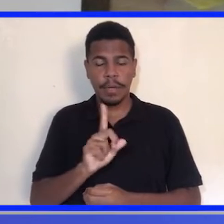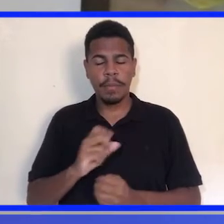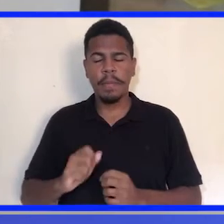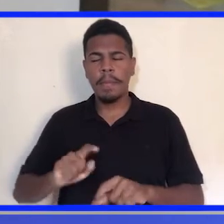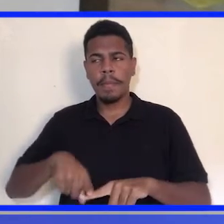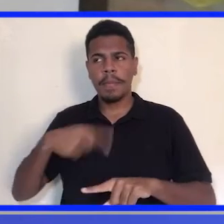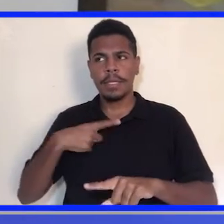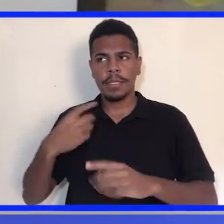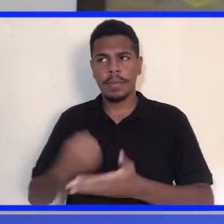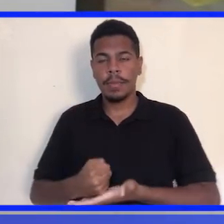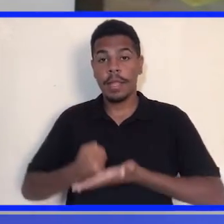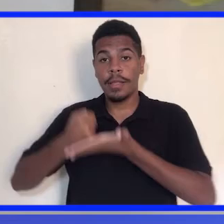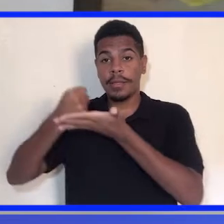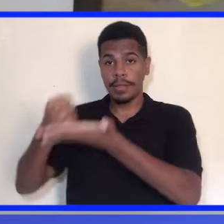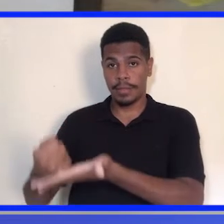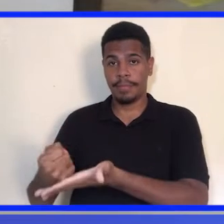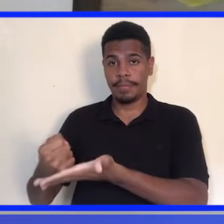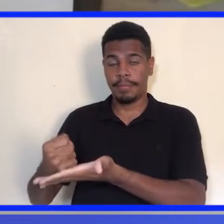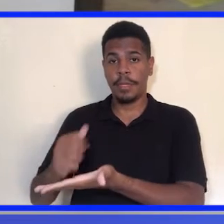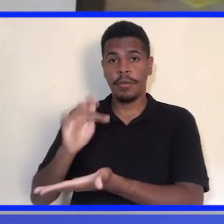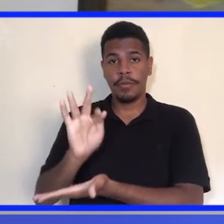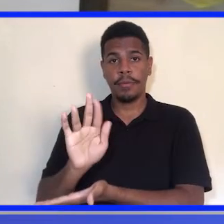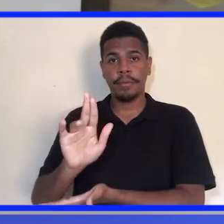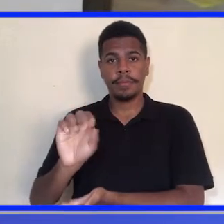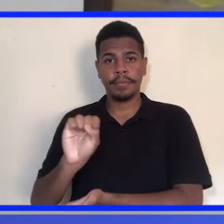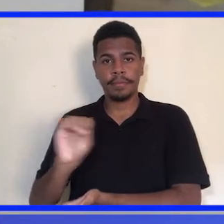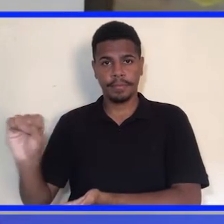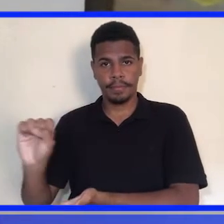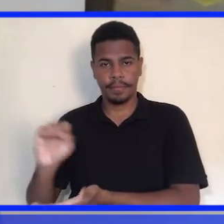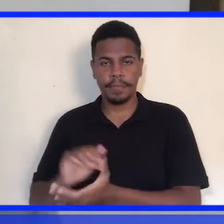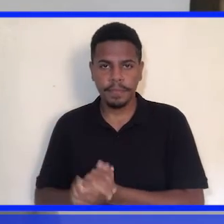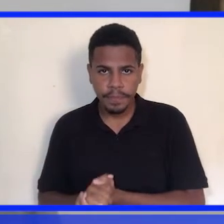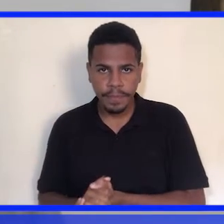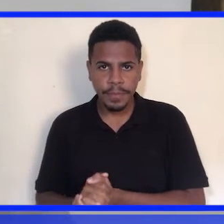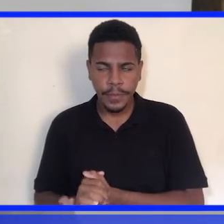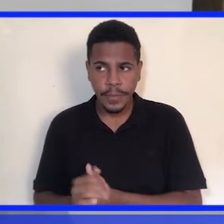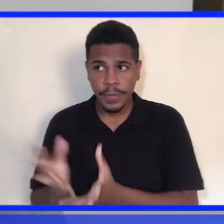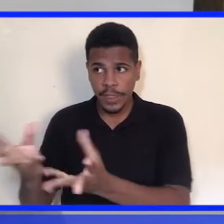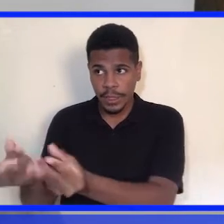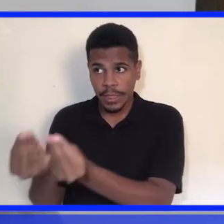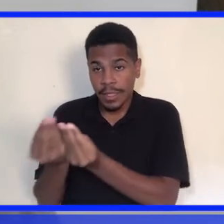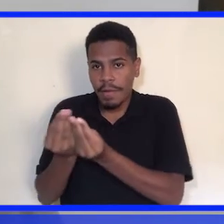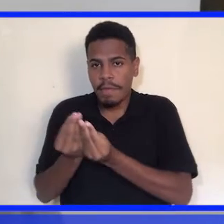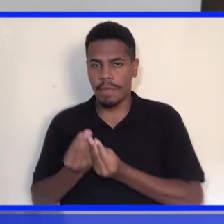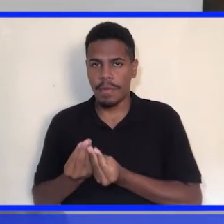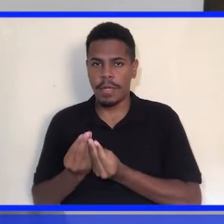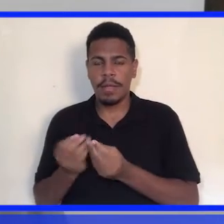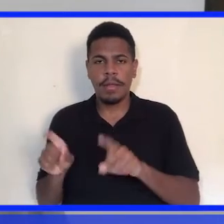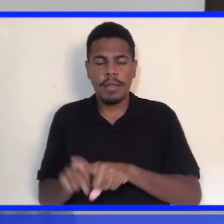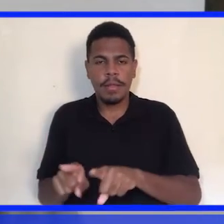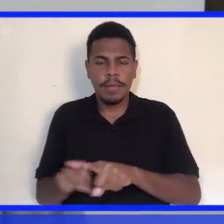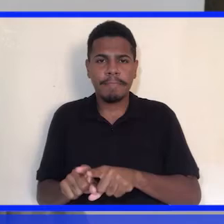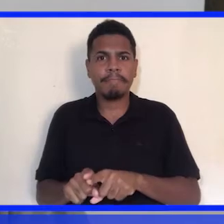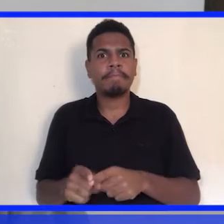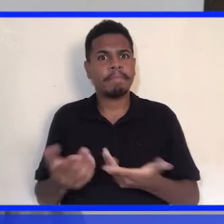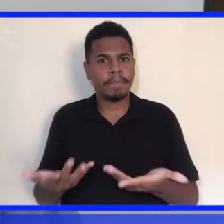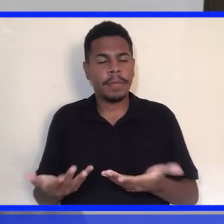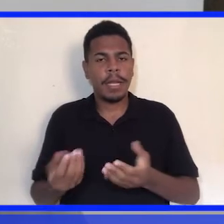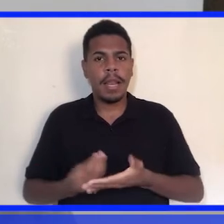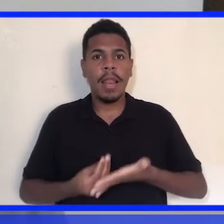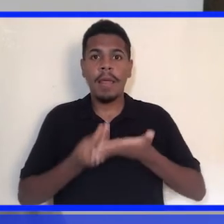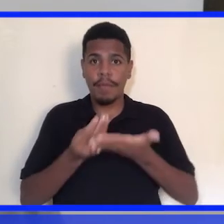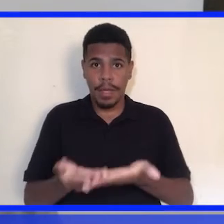serem distribuídos, doados ao Fundo Social de Solidariedade, o FUS, serão recebidas essas doações e elas